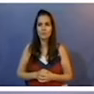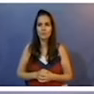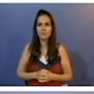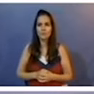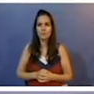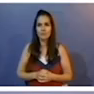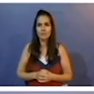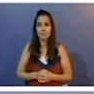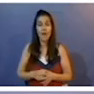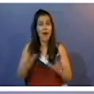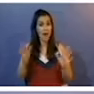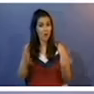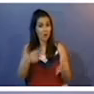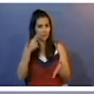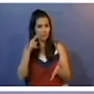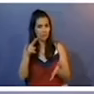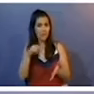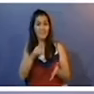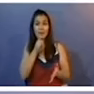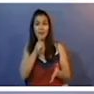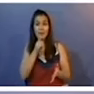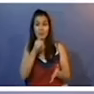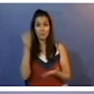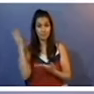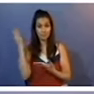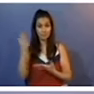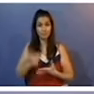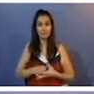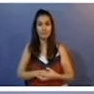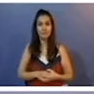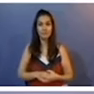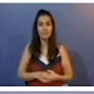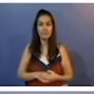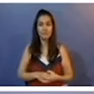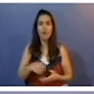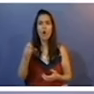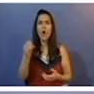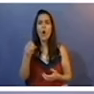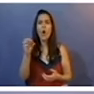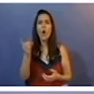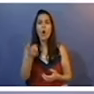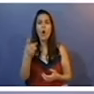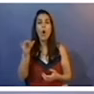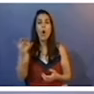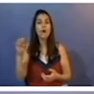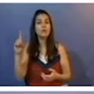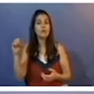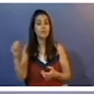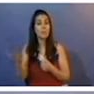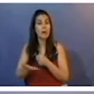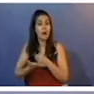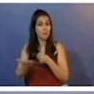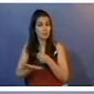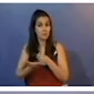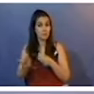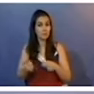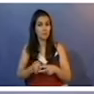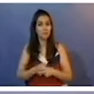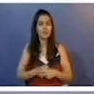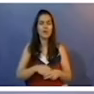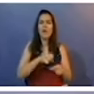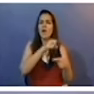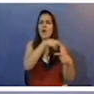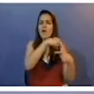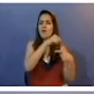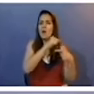Vamos ver aqui alguns exemplos, ó. Óxidos básicos. Na2O, então é o óxido mais o